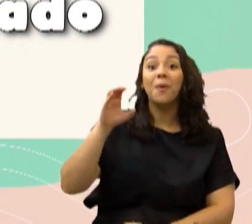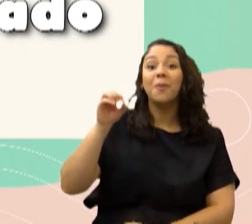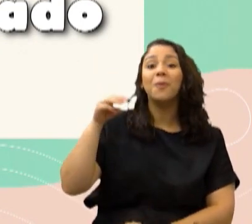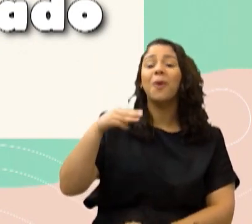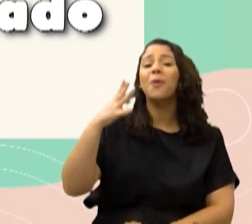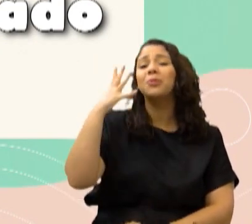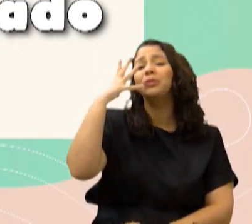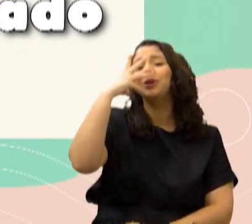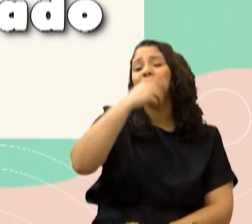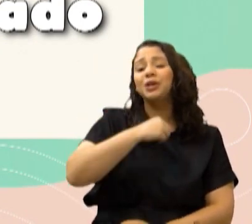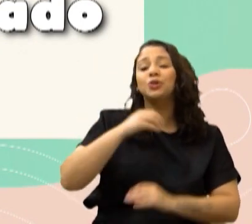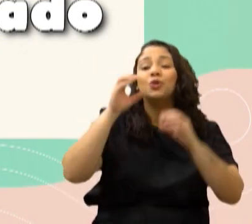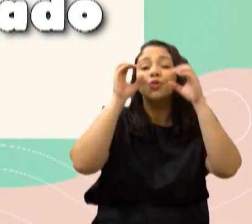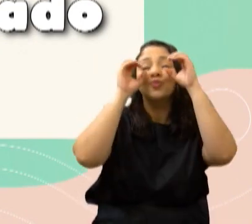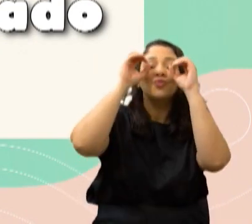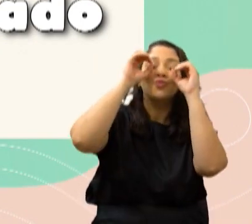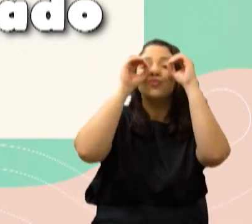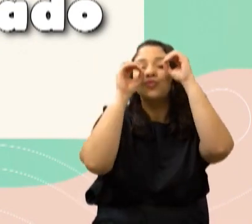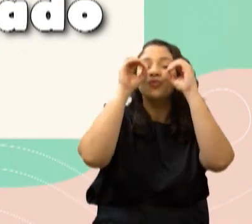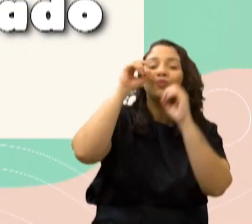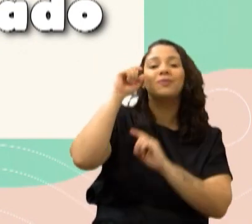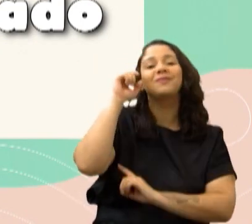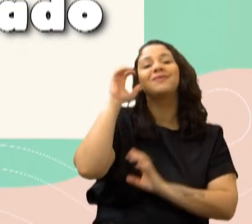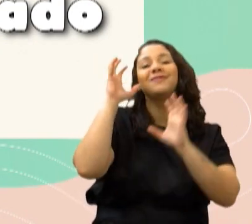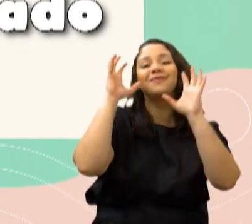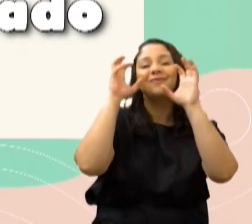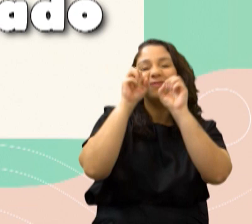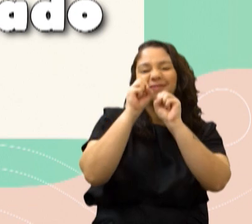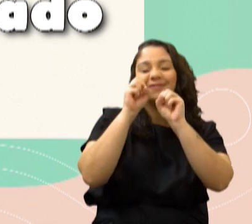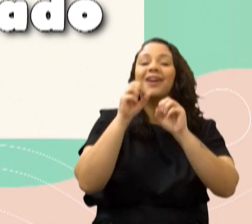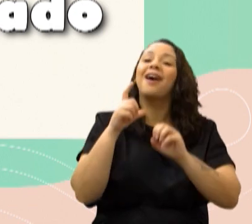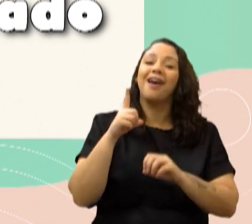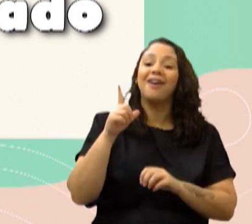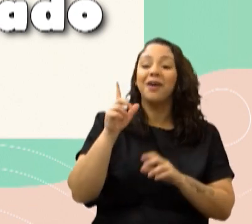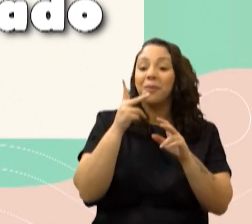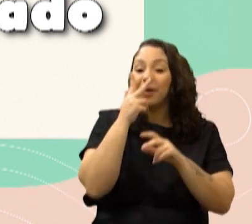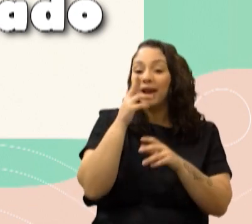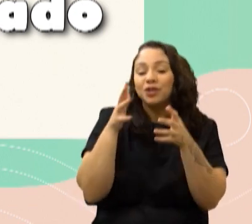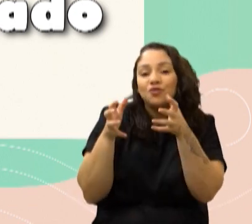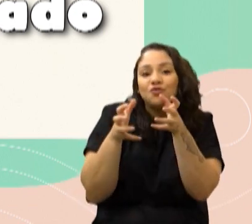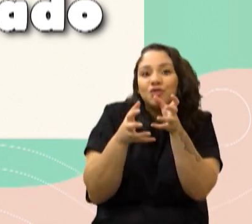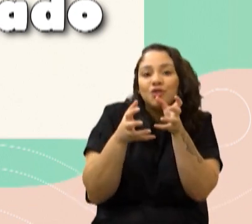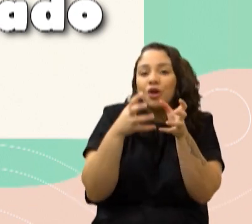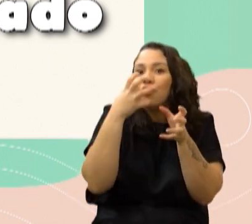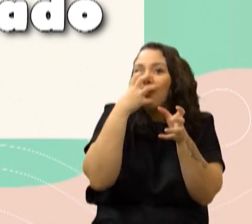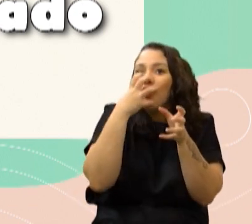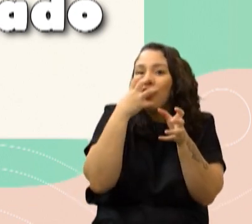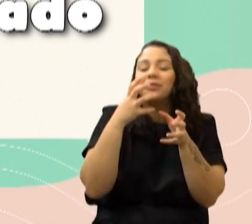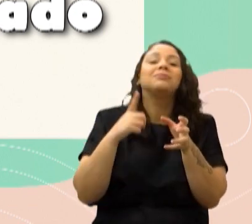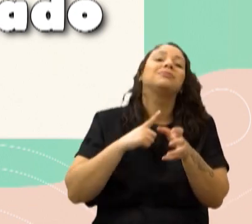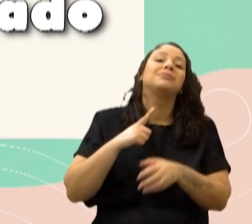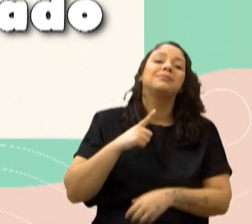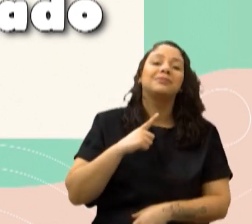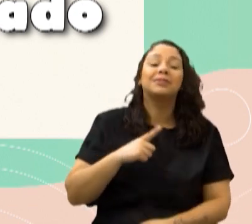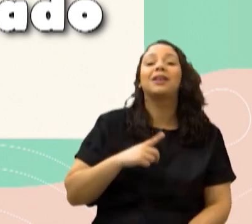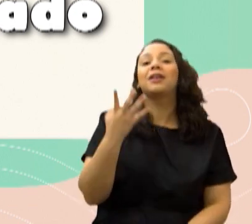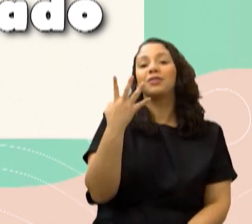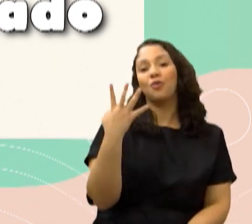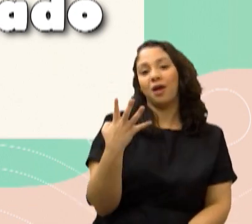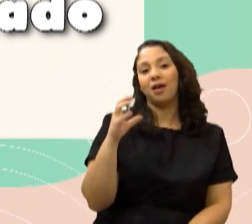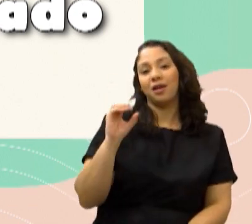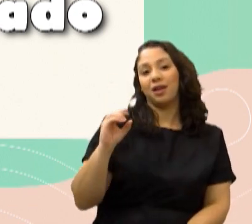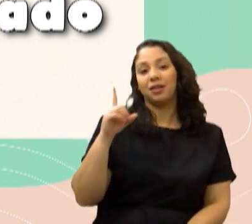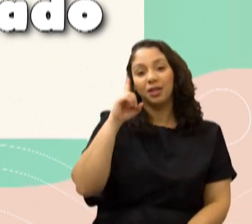lindinho demais, com os olhos bem redondos e pretinho, até parece um filhote de Rottweiler. O Bombom tem